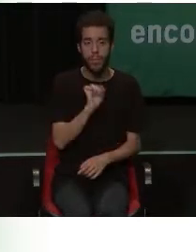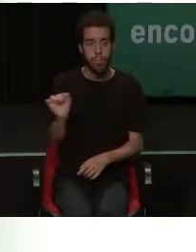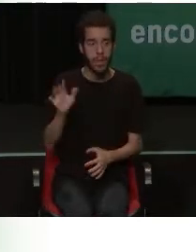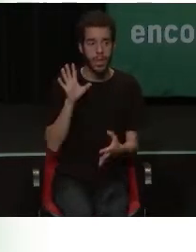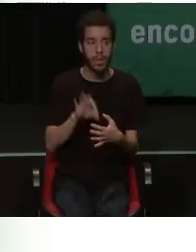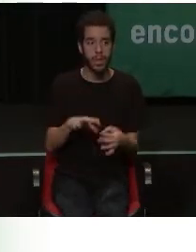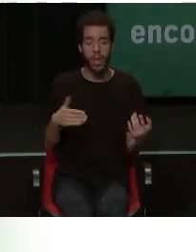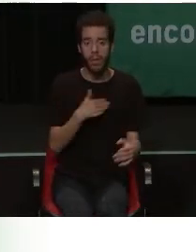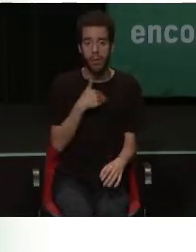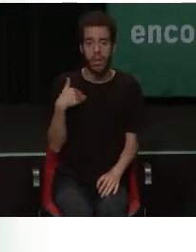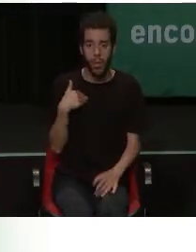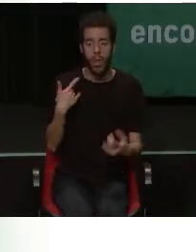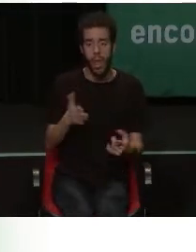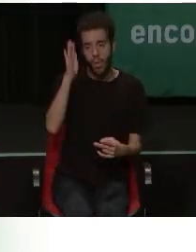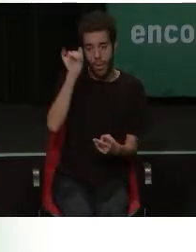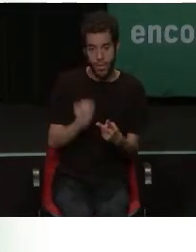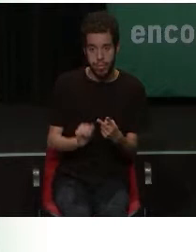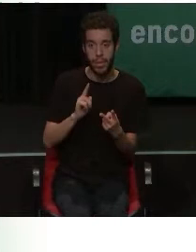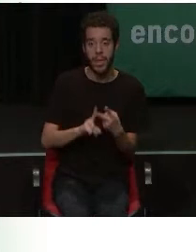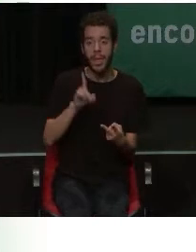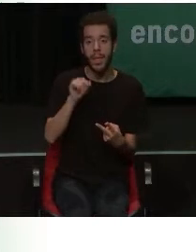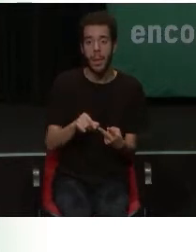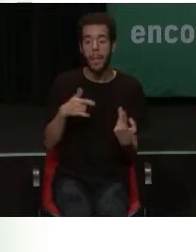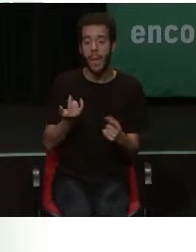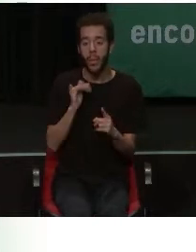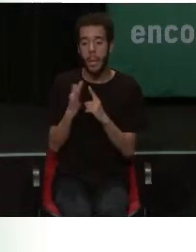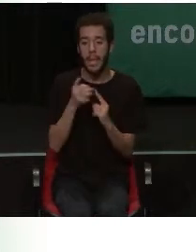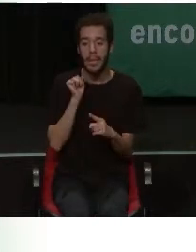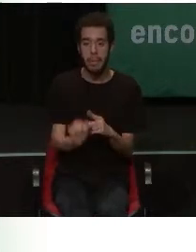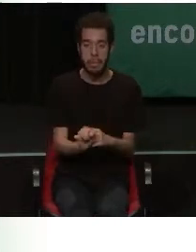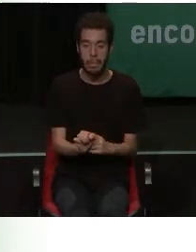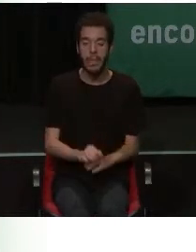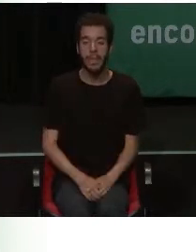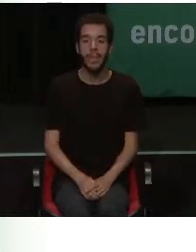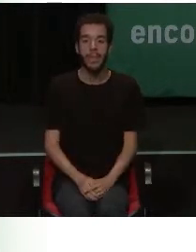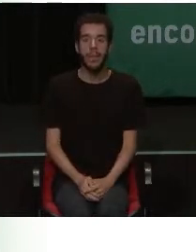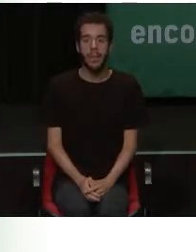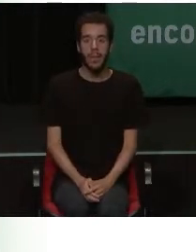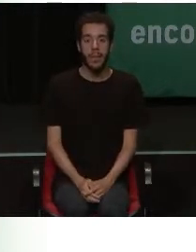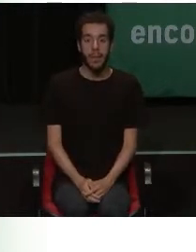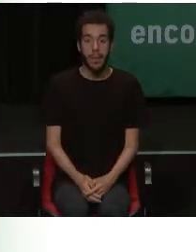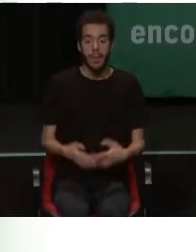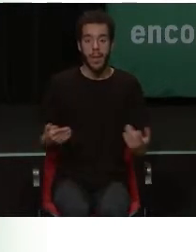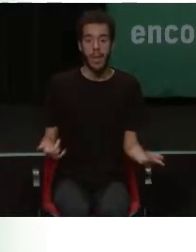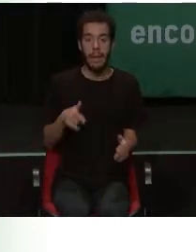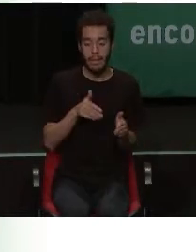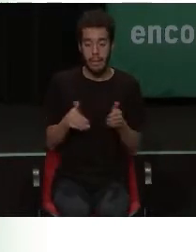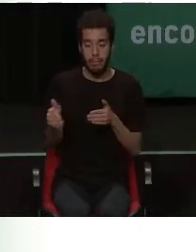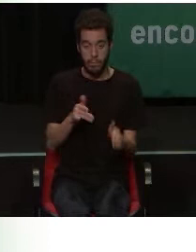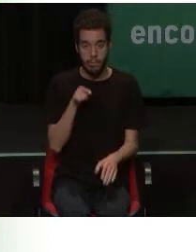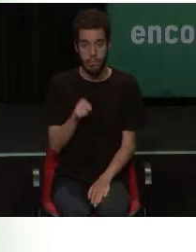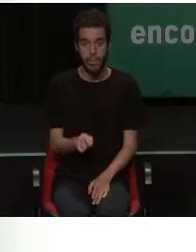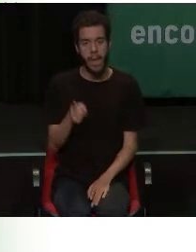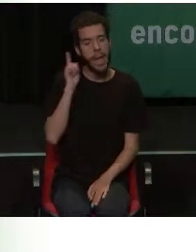com a saúde dos animais e do seu ambiente comum. E esta abordagem tornou-se cada vez